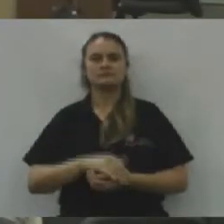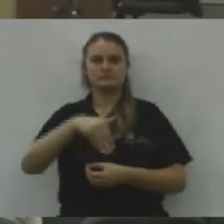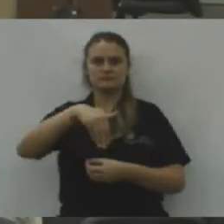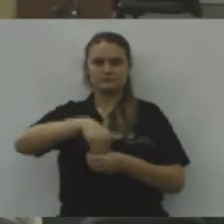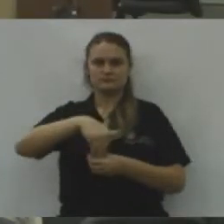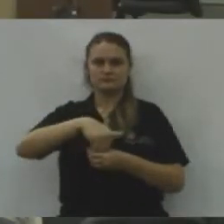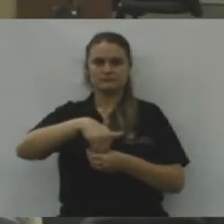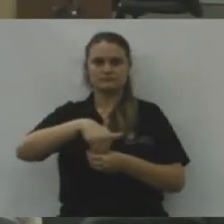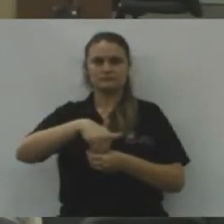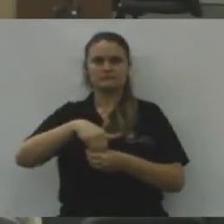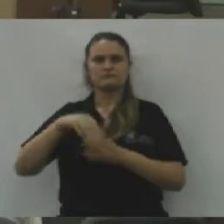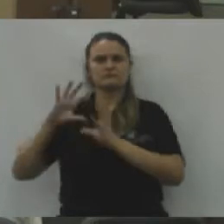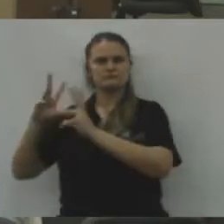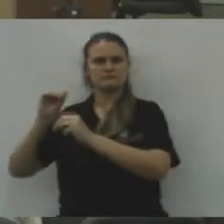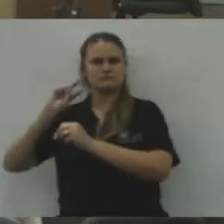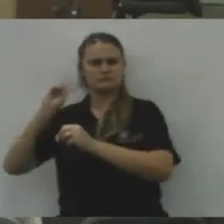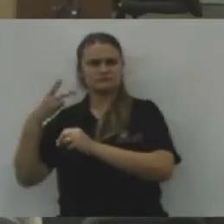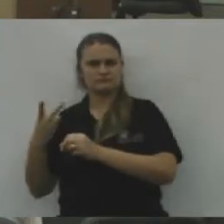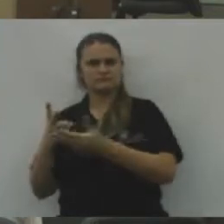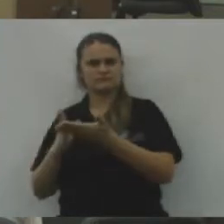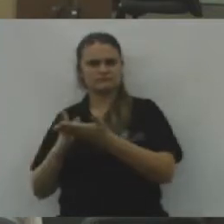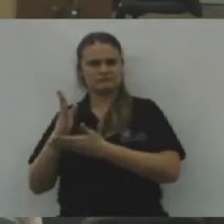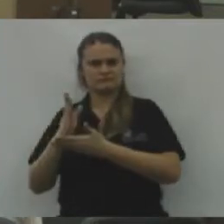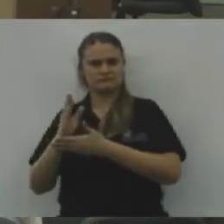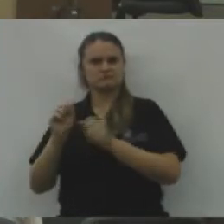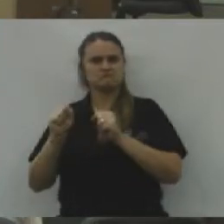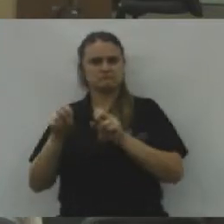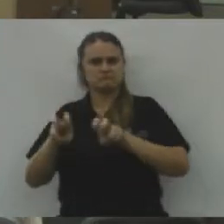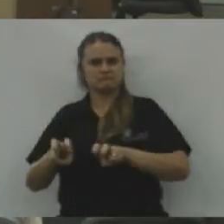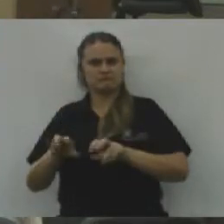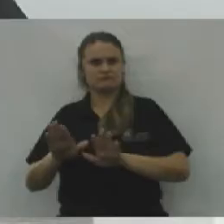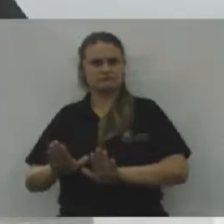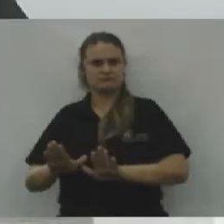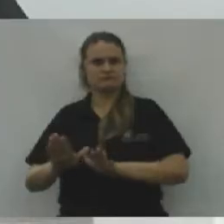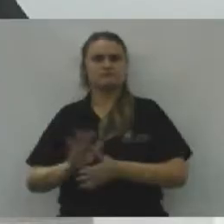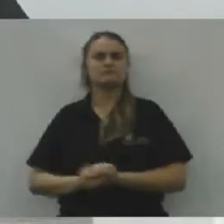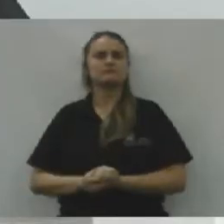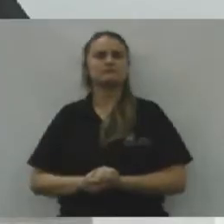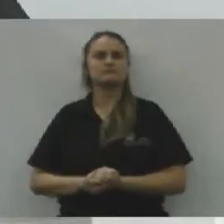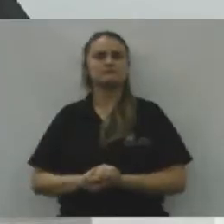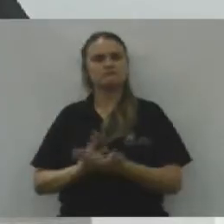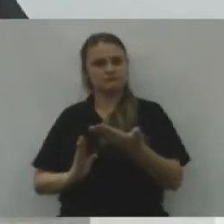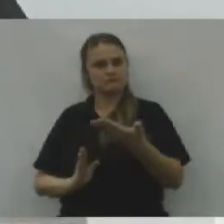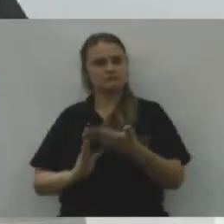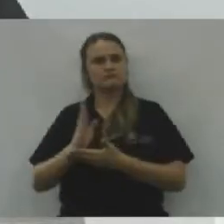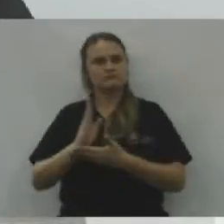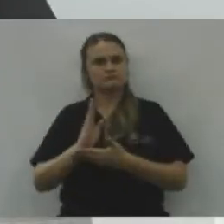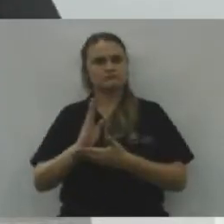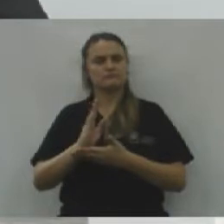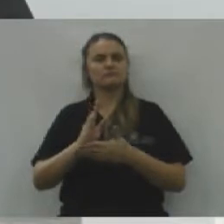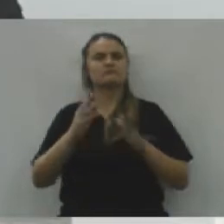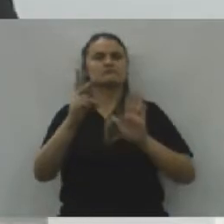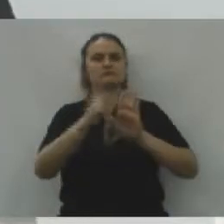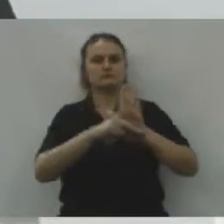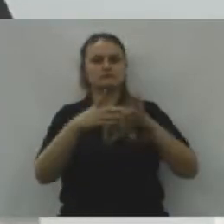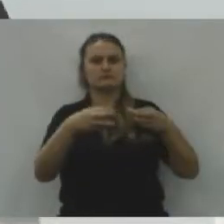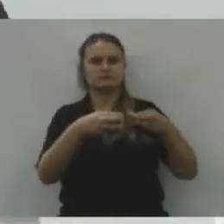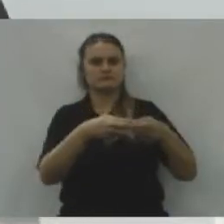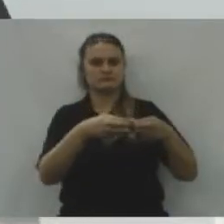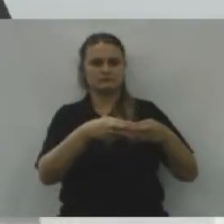Em votação, senhores vereadores que aprovam, permaneçam como estão. Aprovado o parecer fundamentado